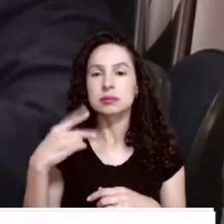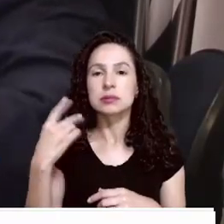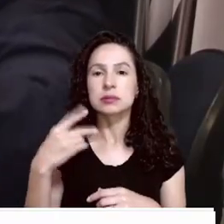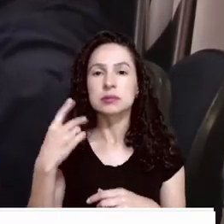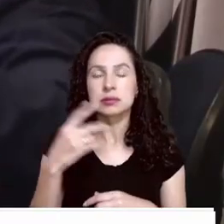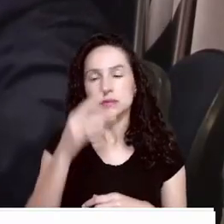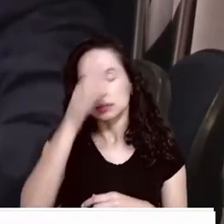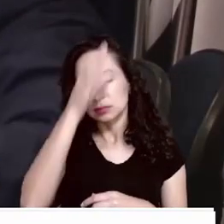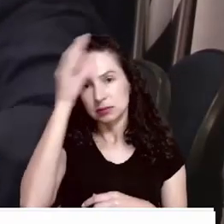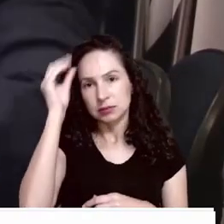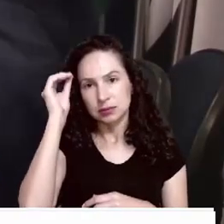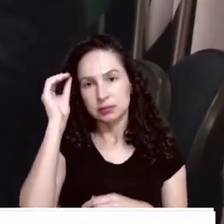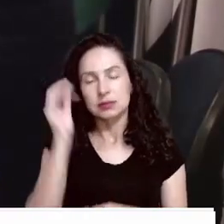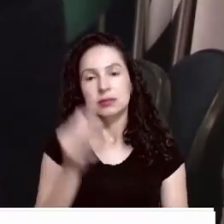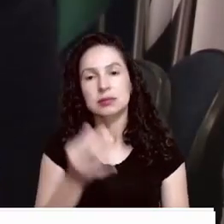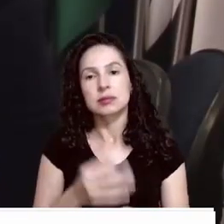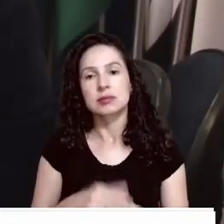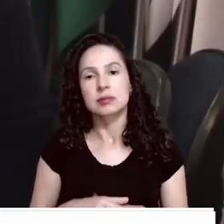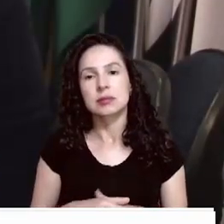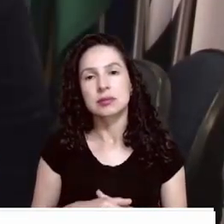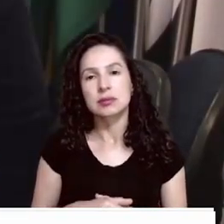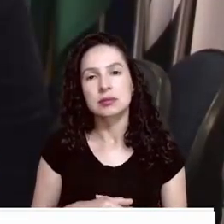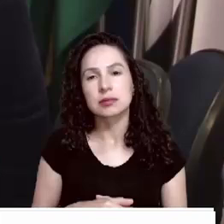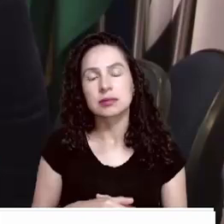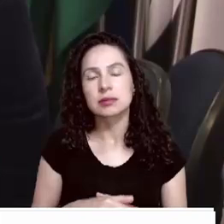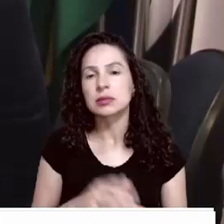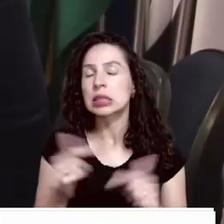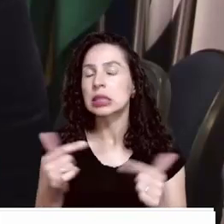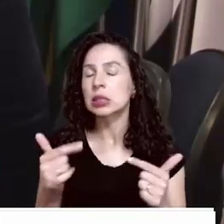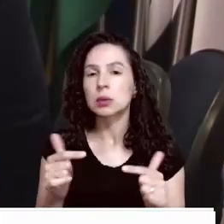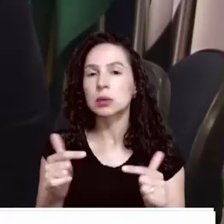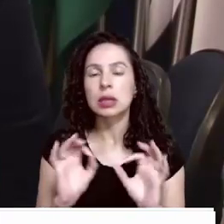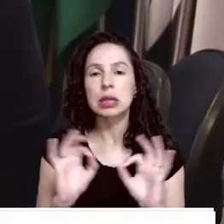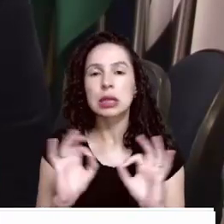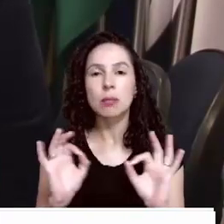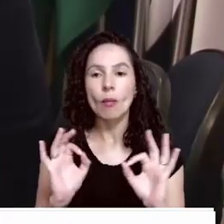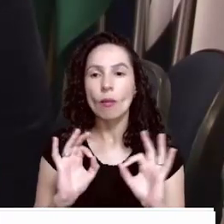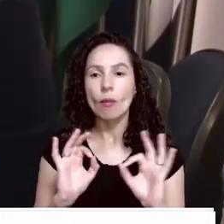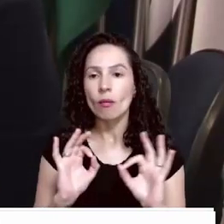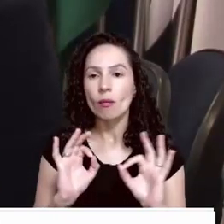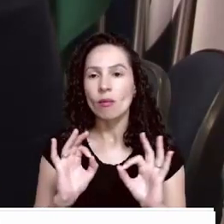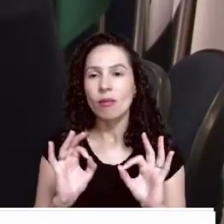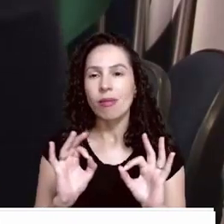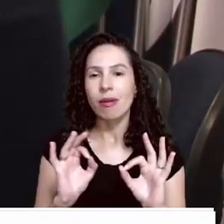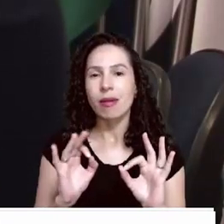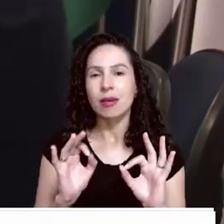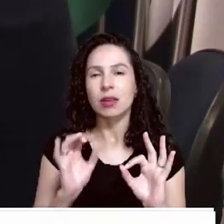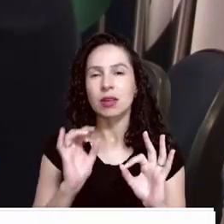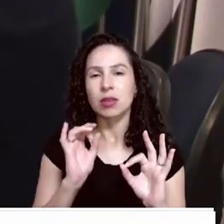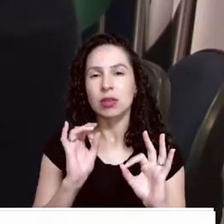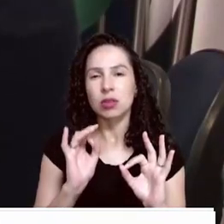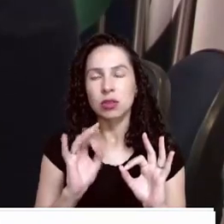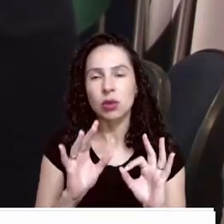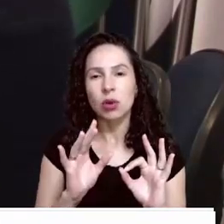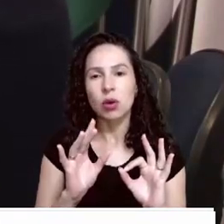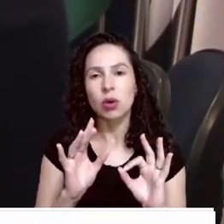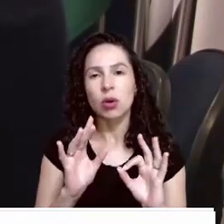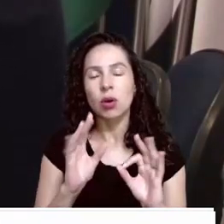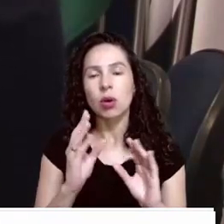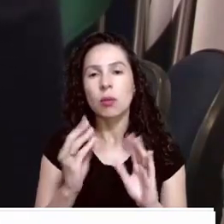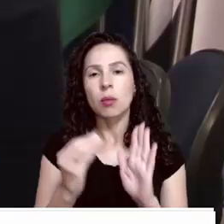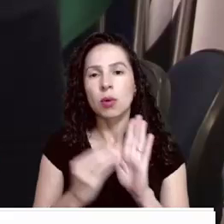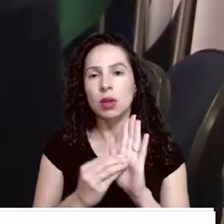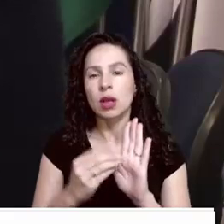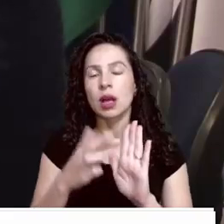Petrópolis Farmácia. Não houve, em nenhum momento, apenas estamos instituindo a questão de